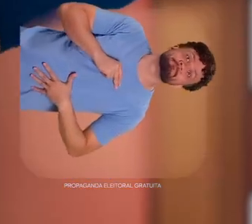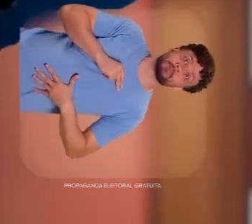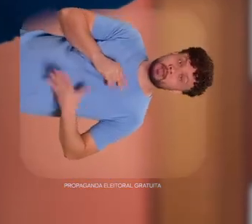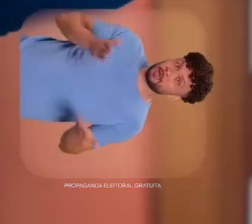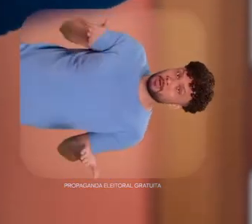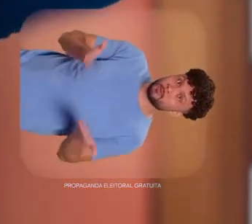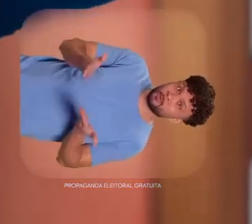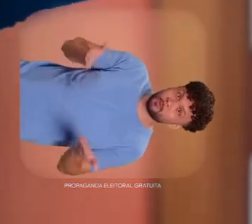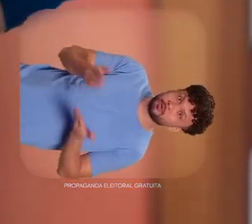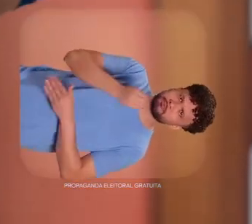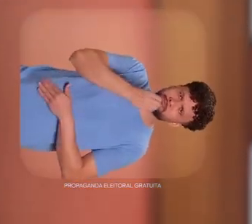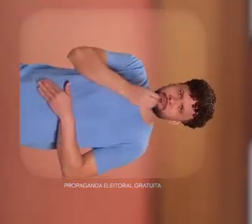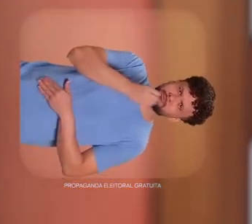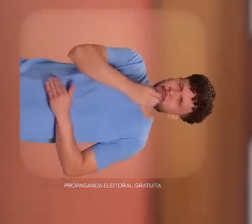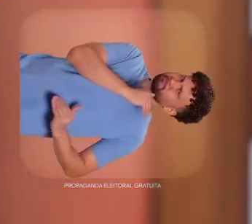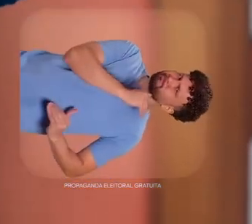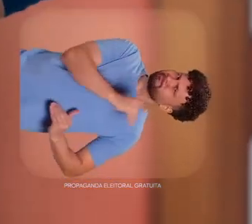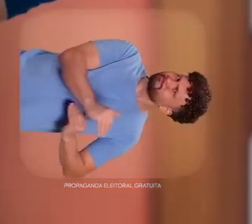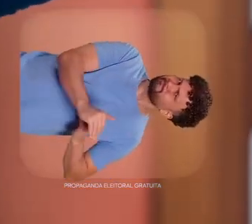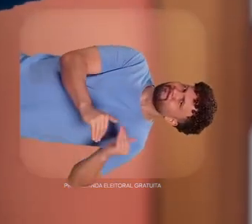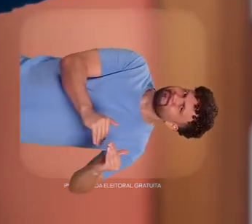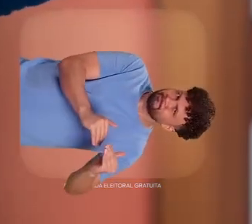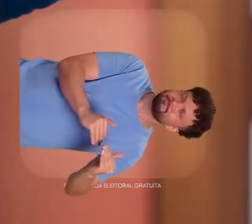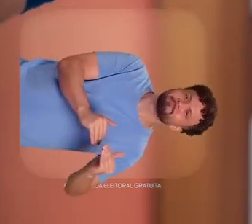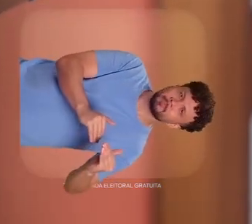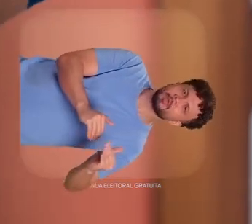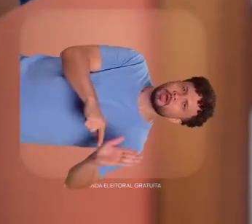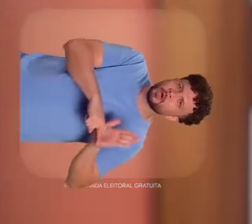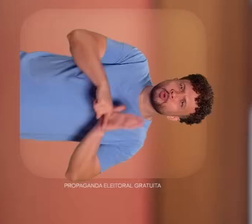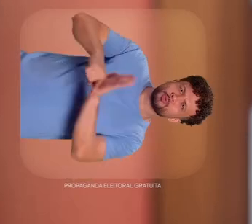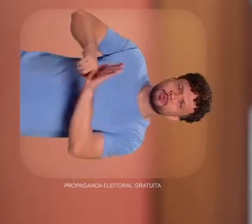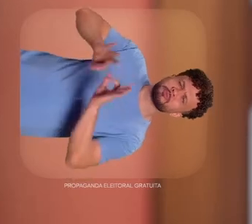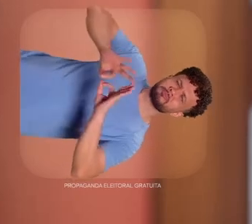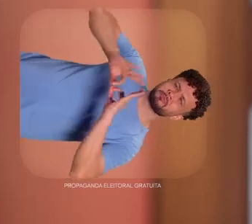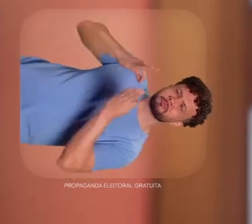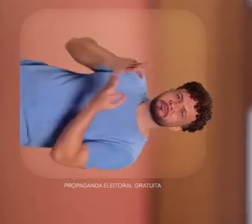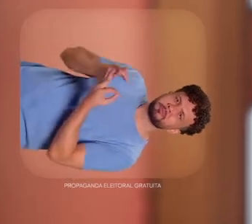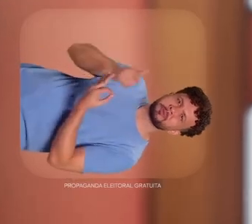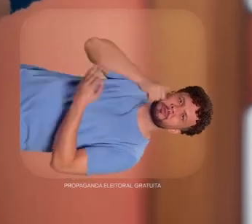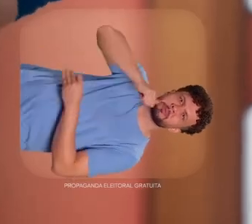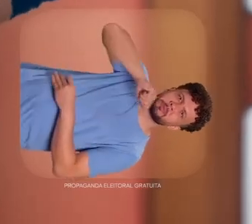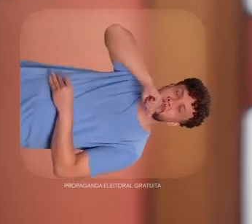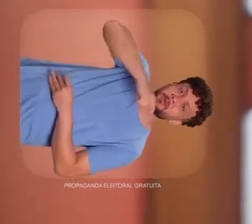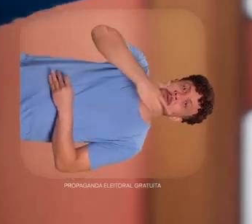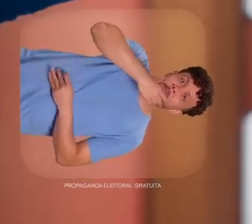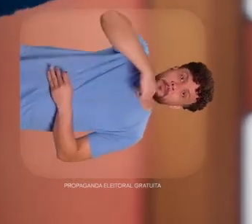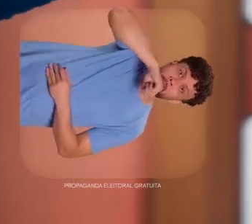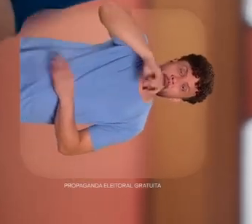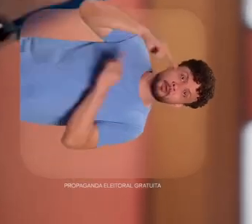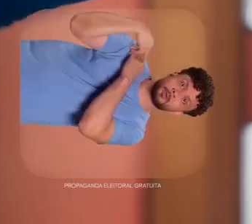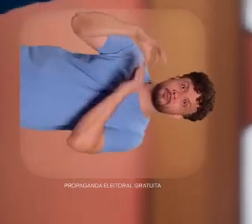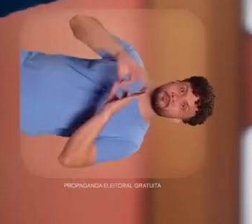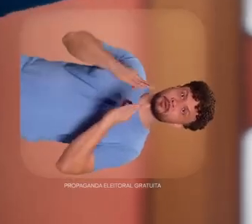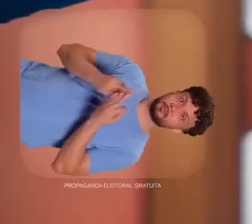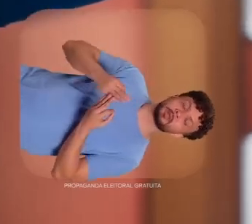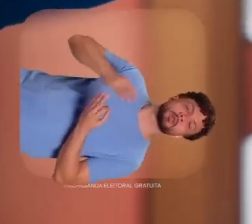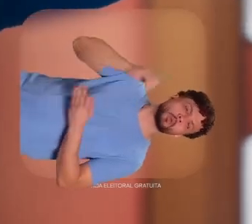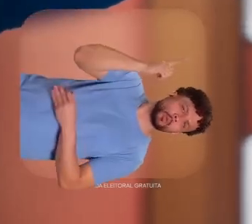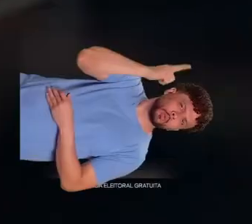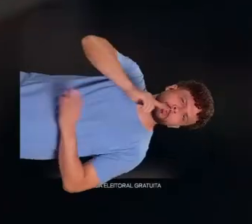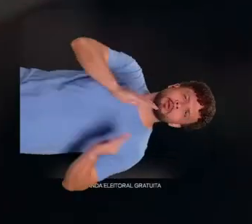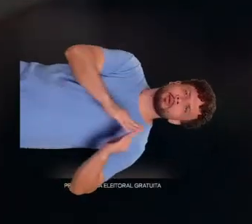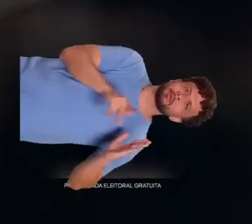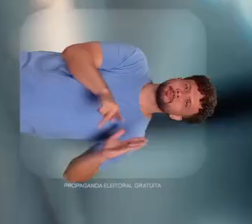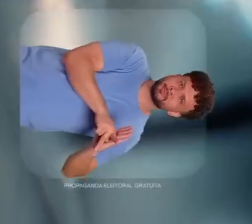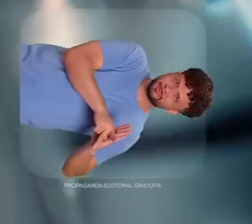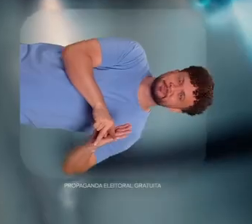Agora, chegou a vez de dar um passo adiante e ajudar milhares de mães e pais de família a realizar o sonho da casa